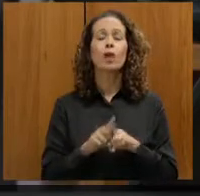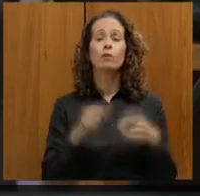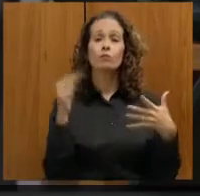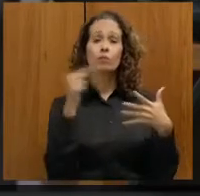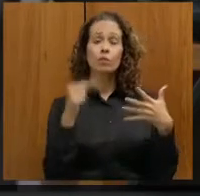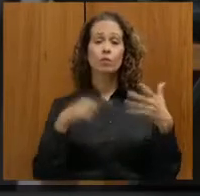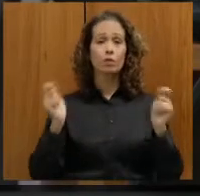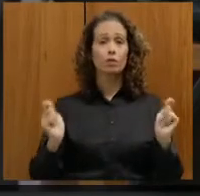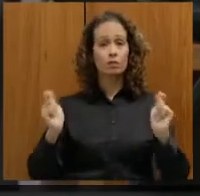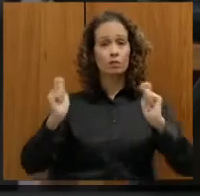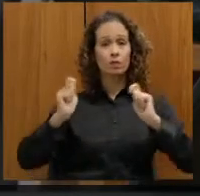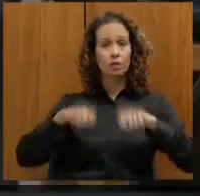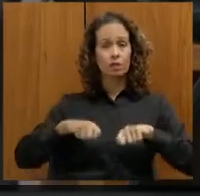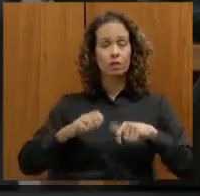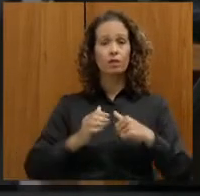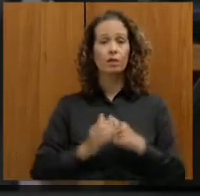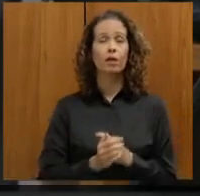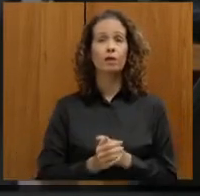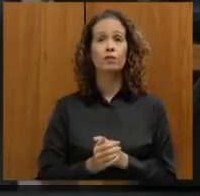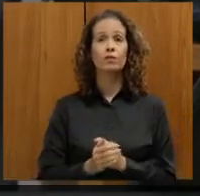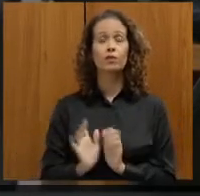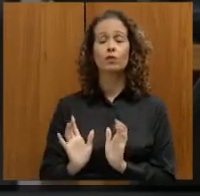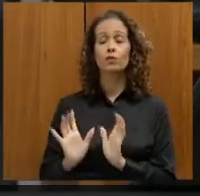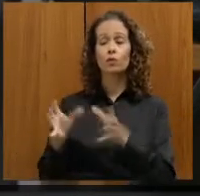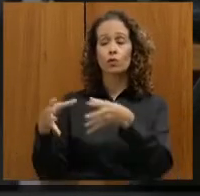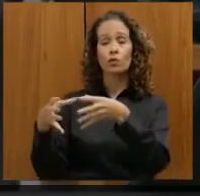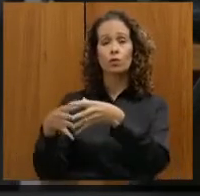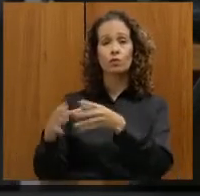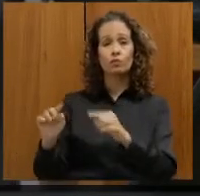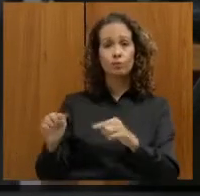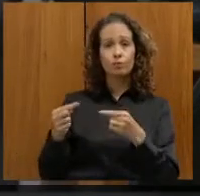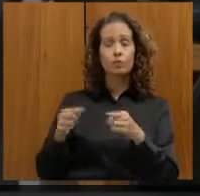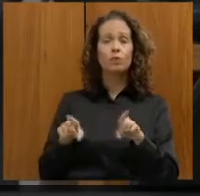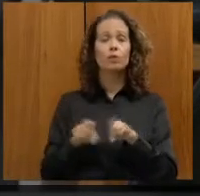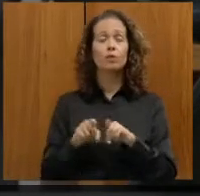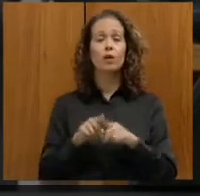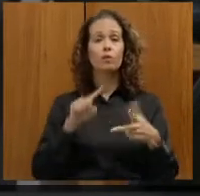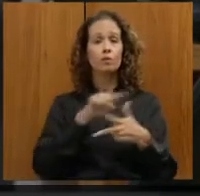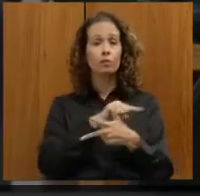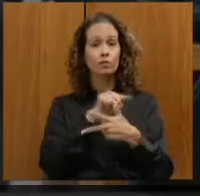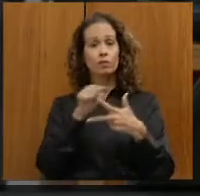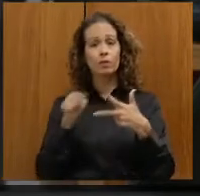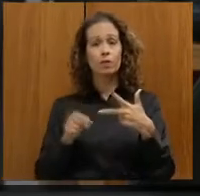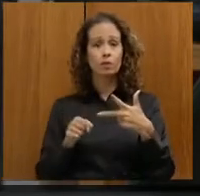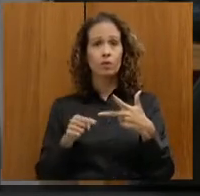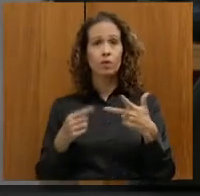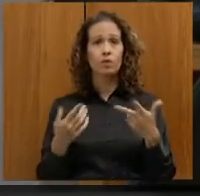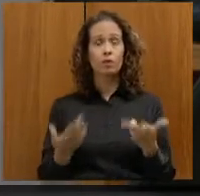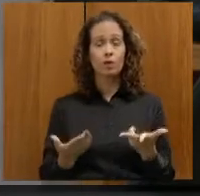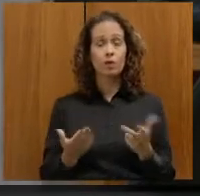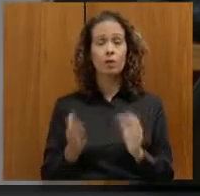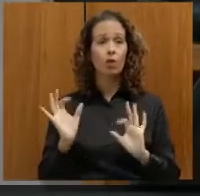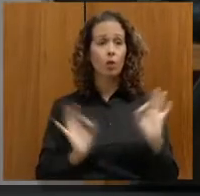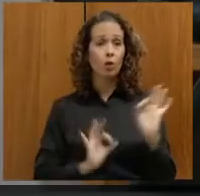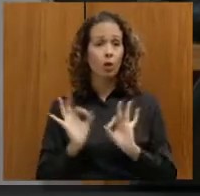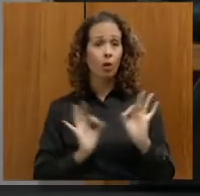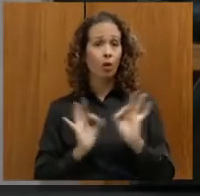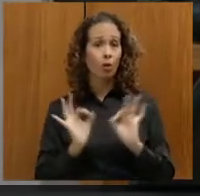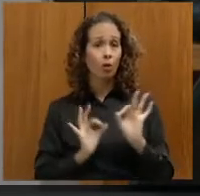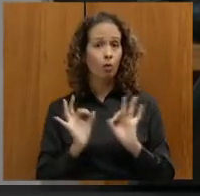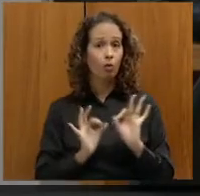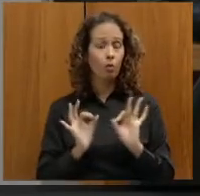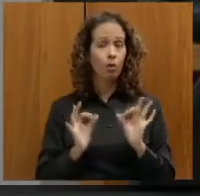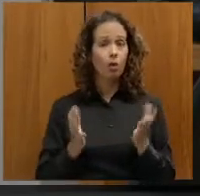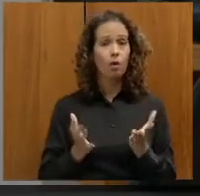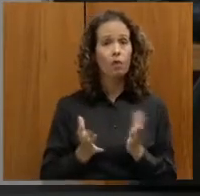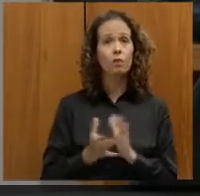equacionamento das contrapartes e do Uno suportado Pelos poderes estarão dispostos no plano e não na